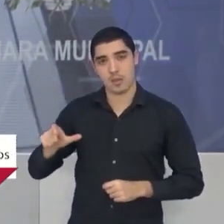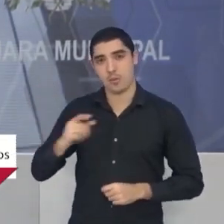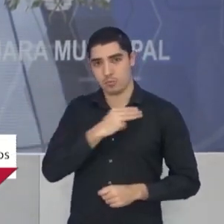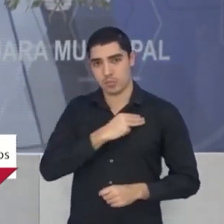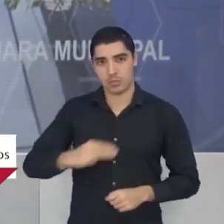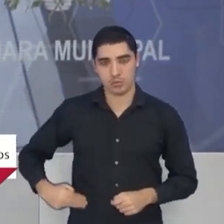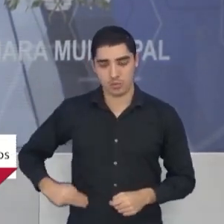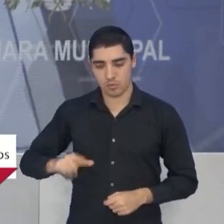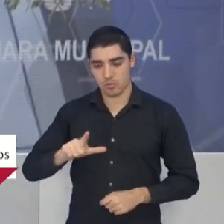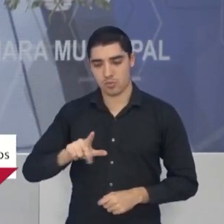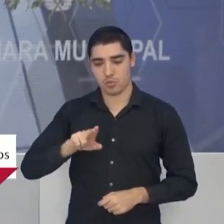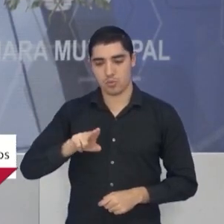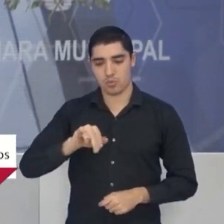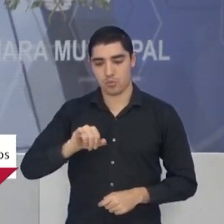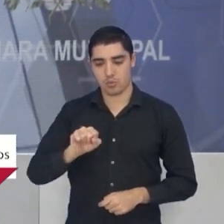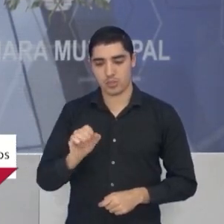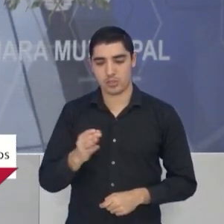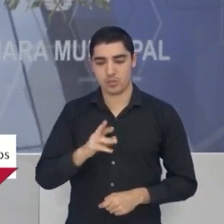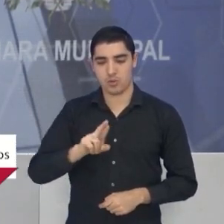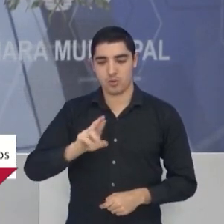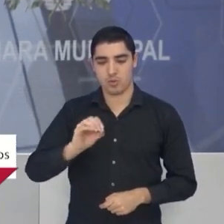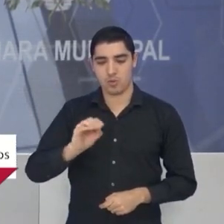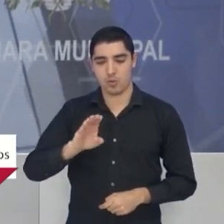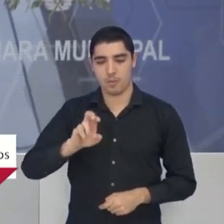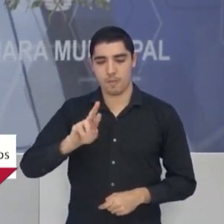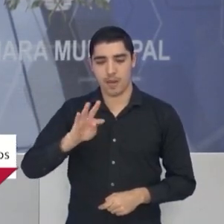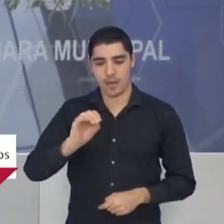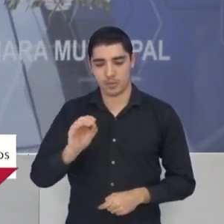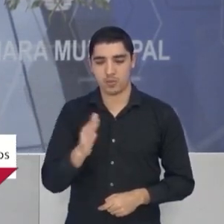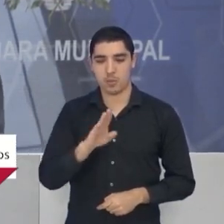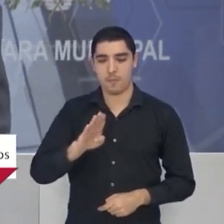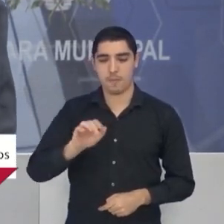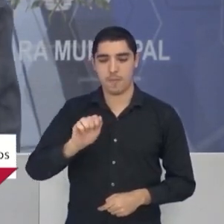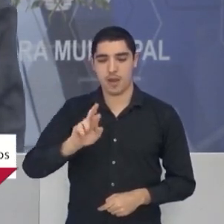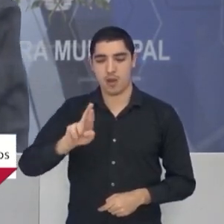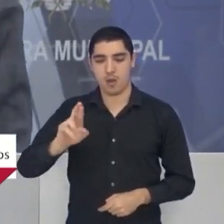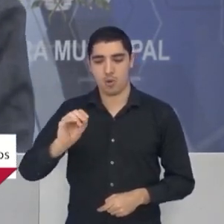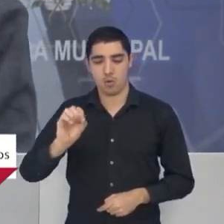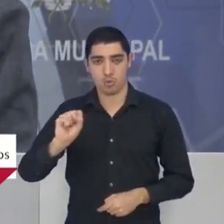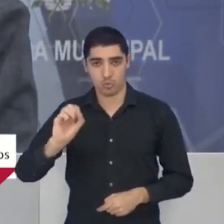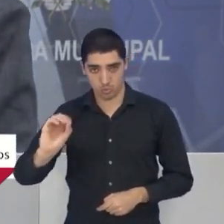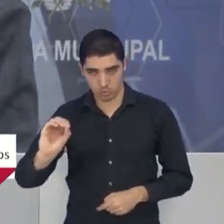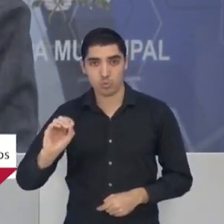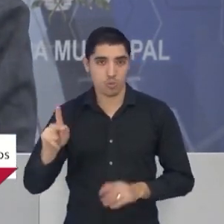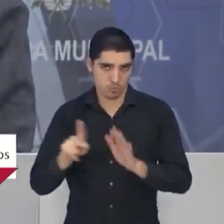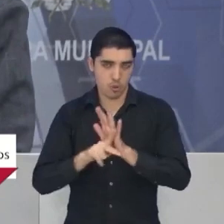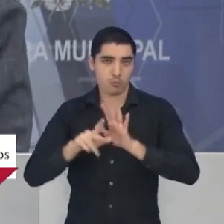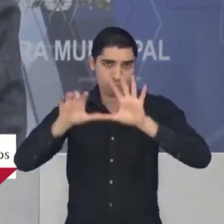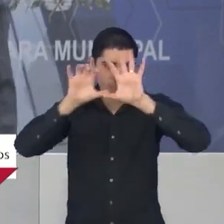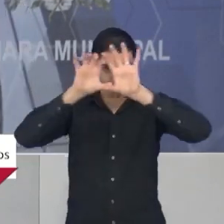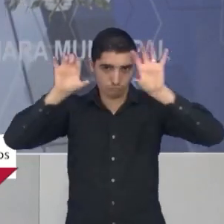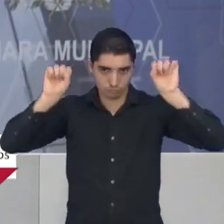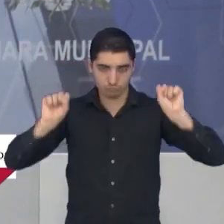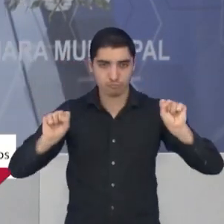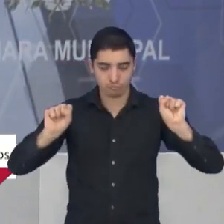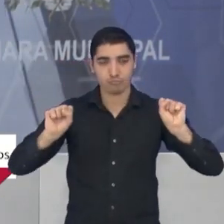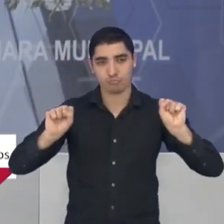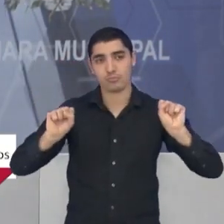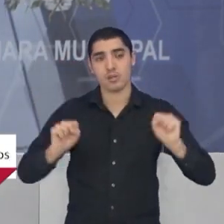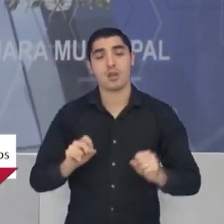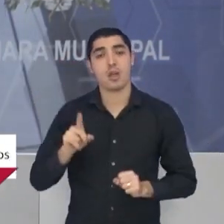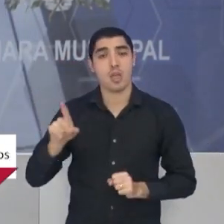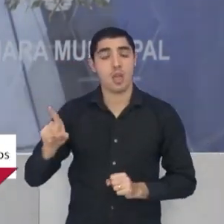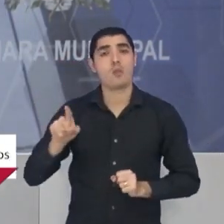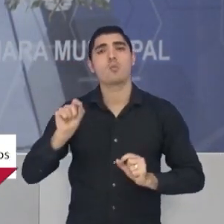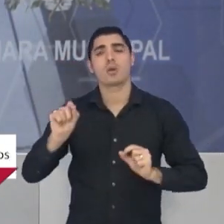Roberto Barroso presidente do Supremo Tribunal Federal e do Conselho Nacional de eh